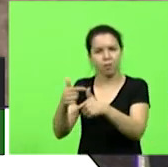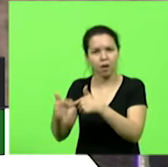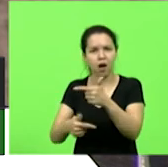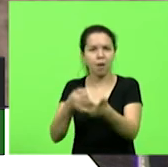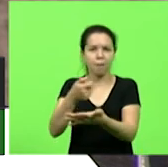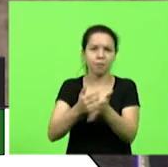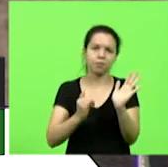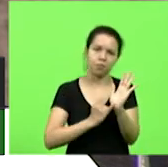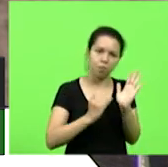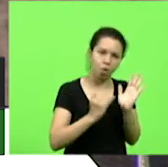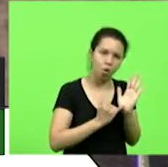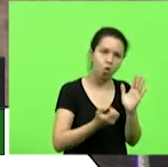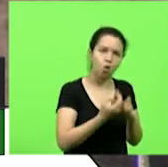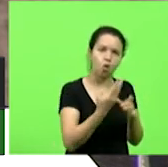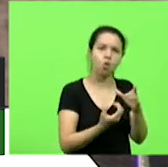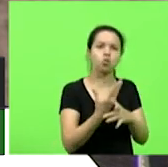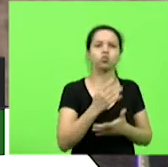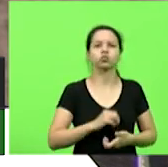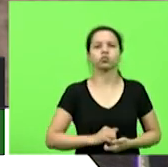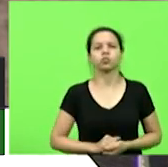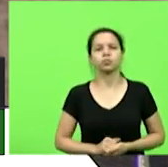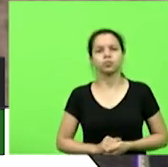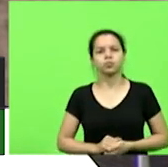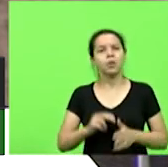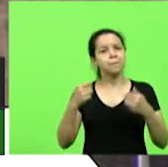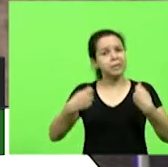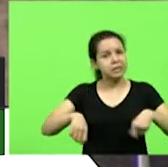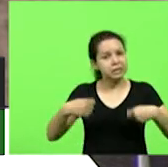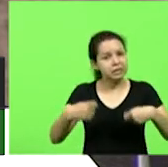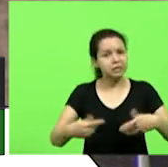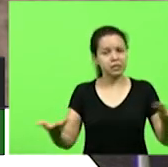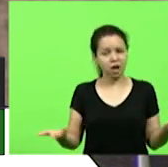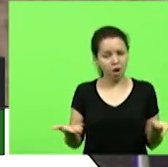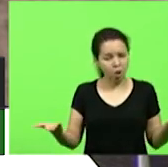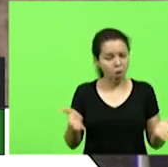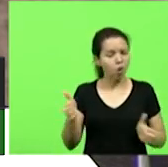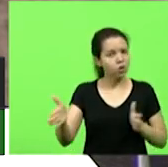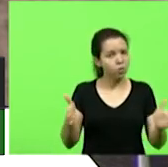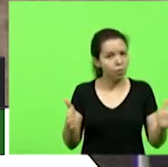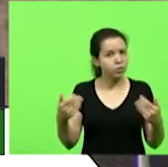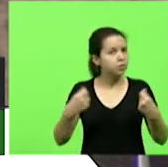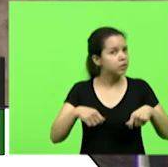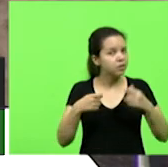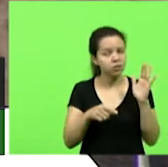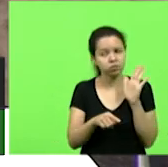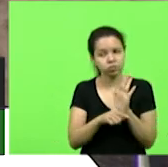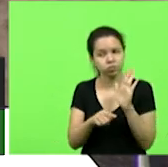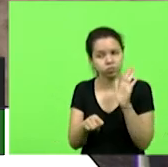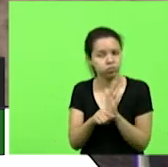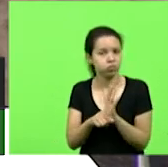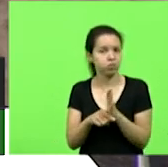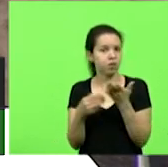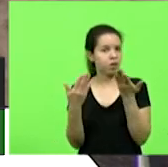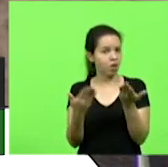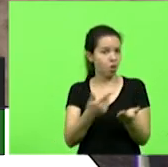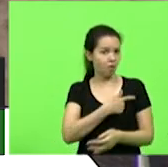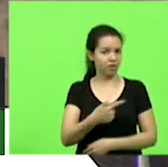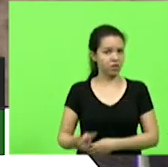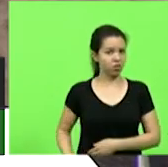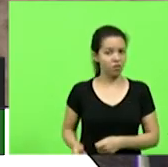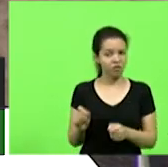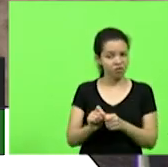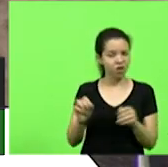E que precisa, nesse momento, mais do que nunca, o mínimo, todo o apoio que ele possa ter. E o governador do estado ainda nada